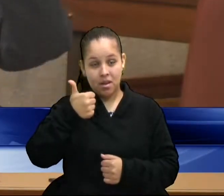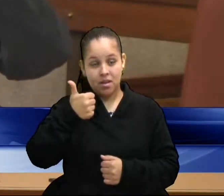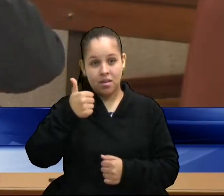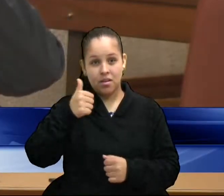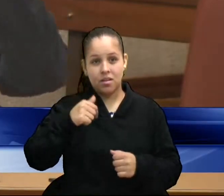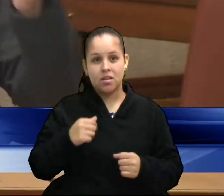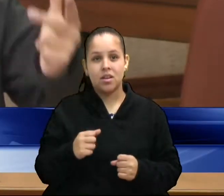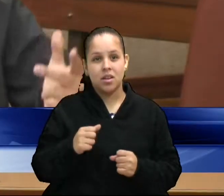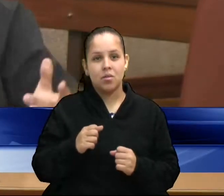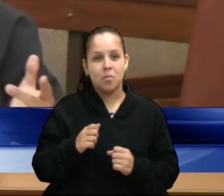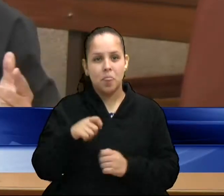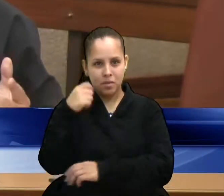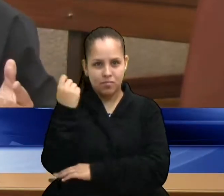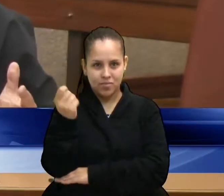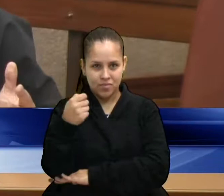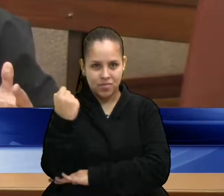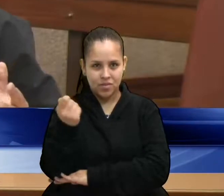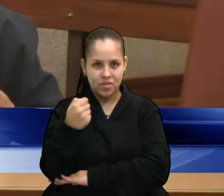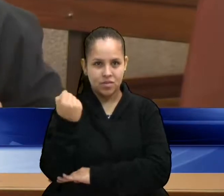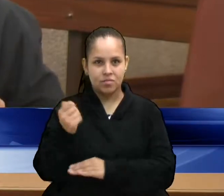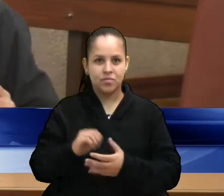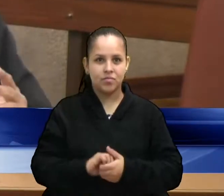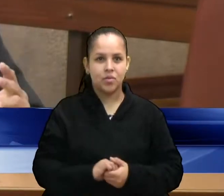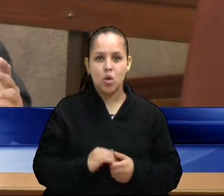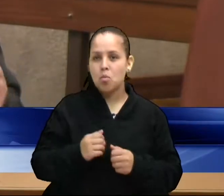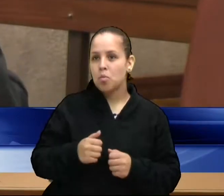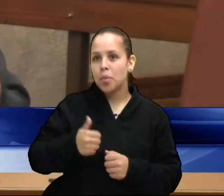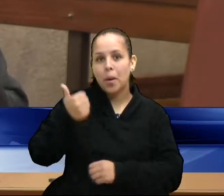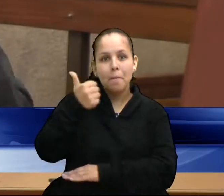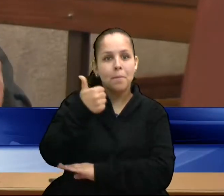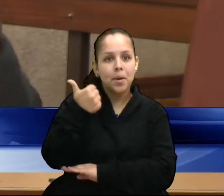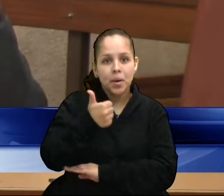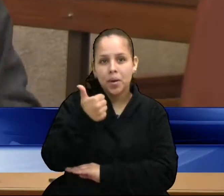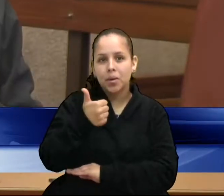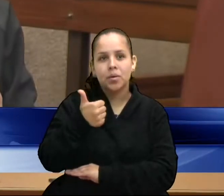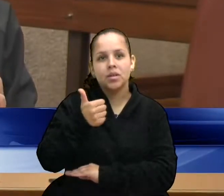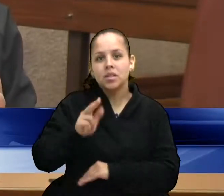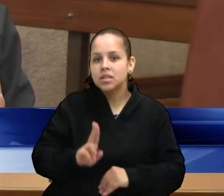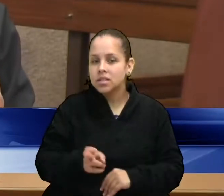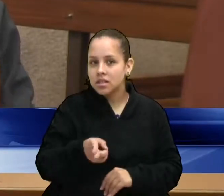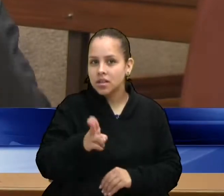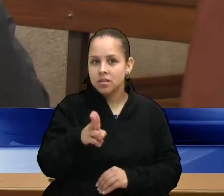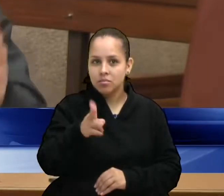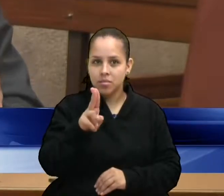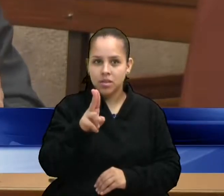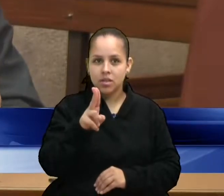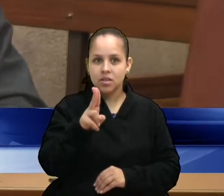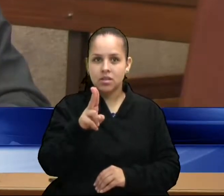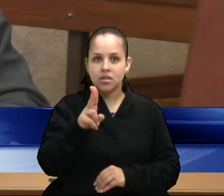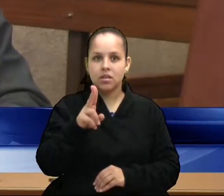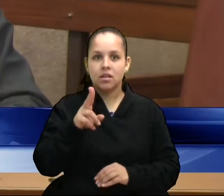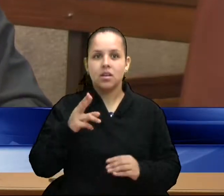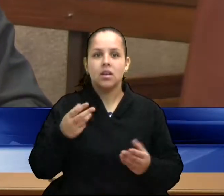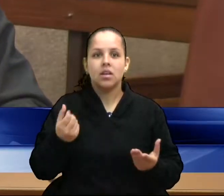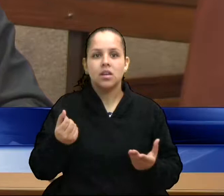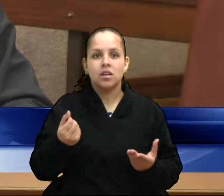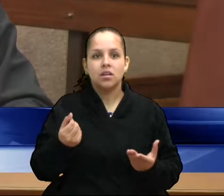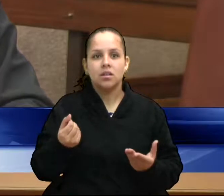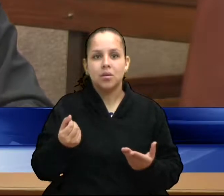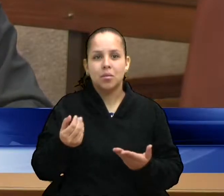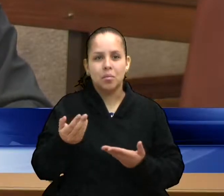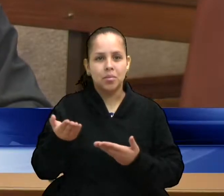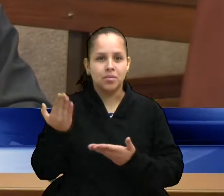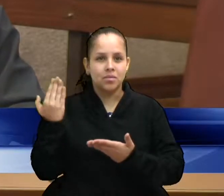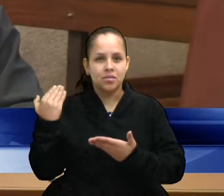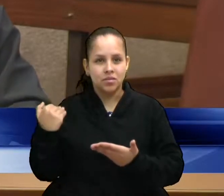muito antes de Porto Alegre, que é a capital do estado, né. Então, Caxias sempre teve na vanguarda nessa questão